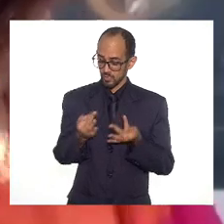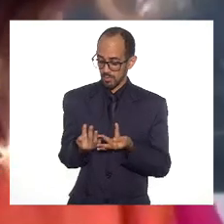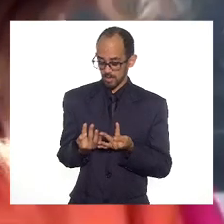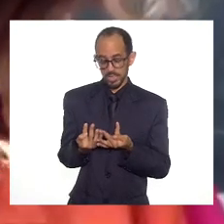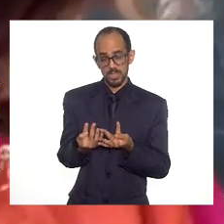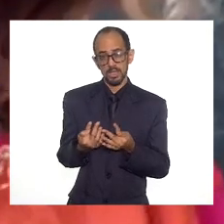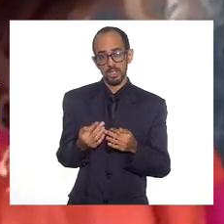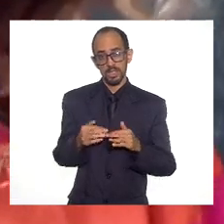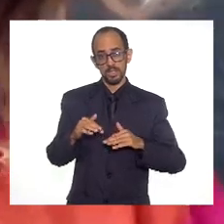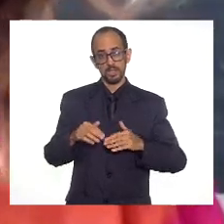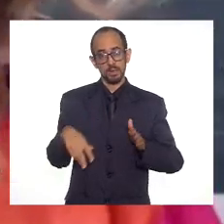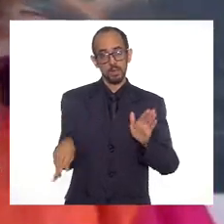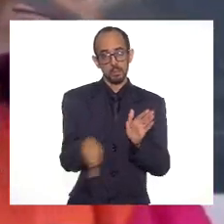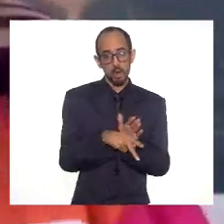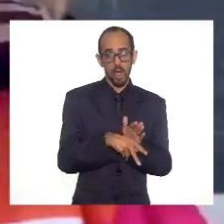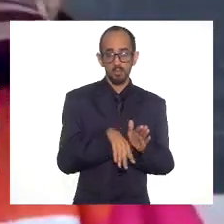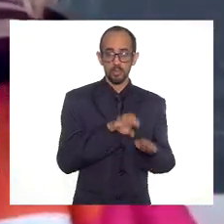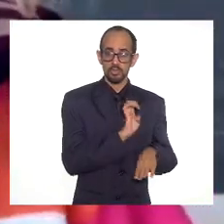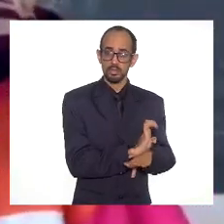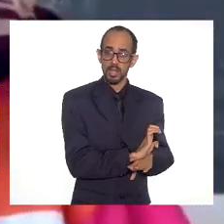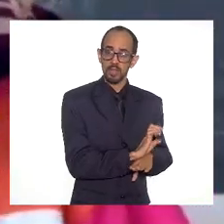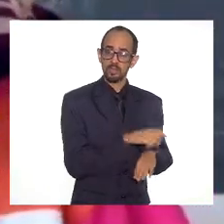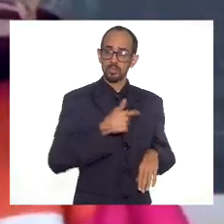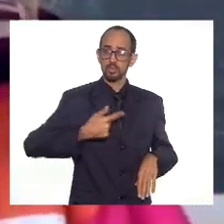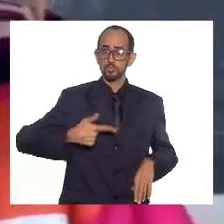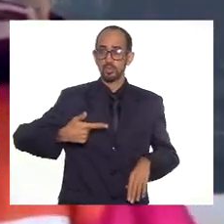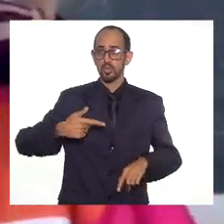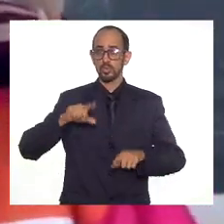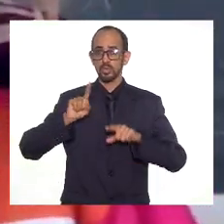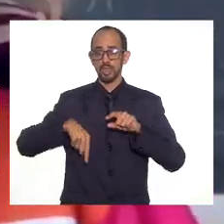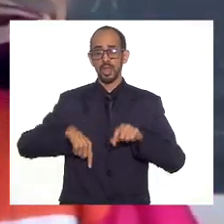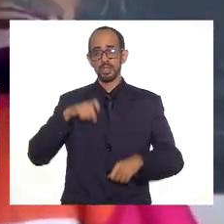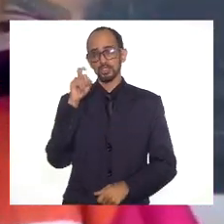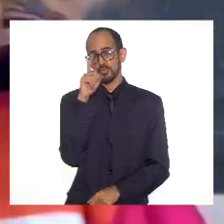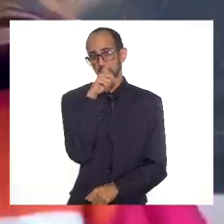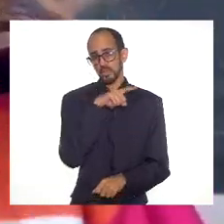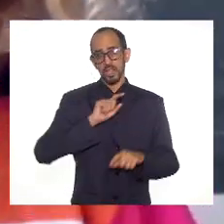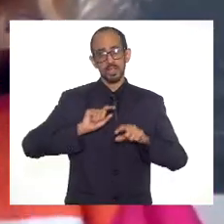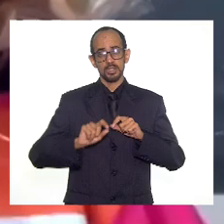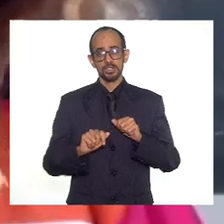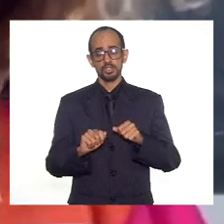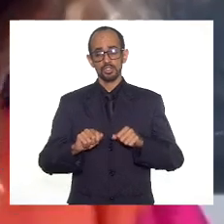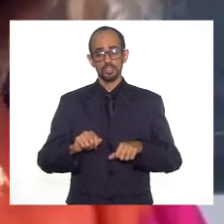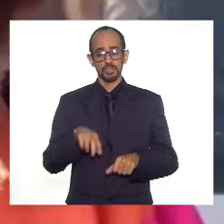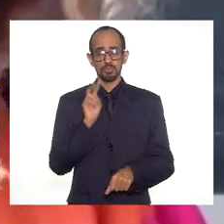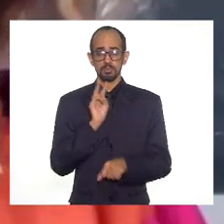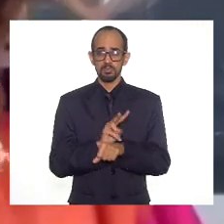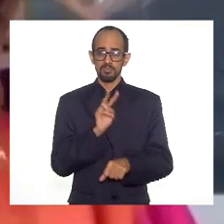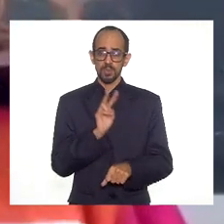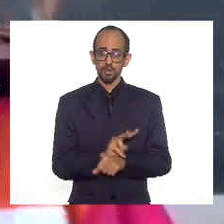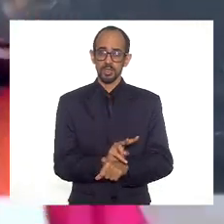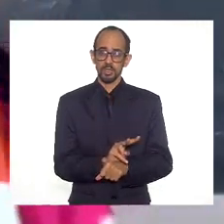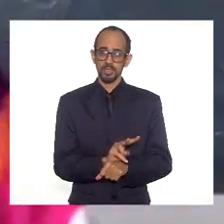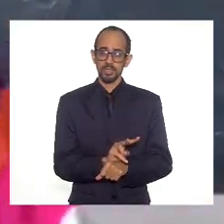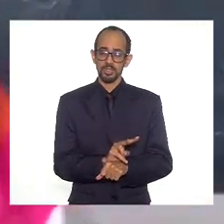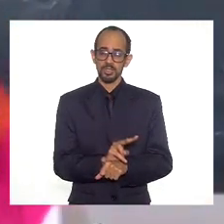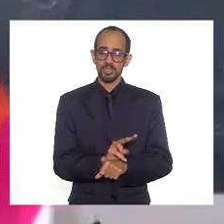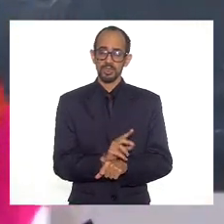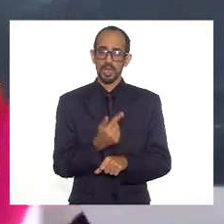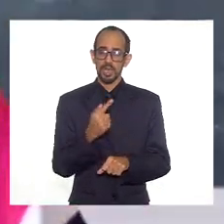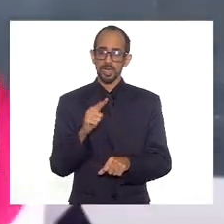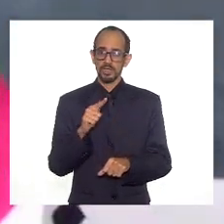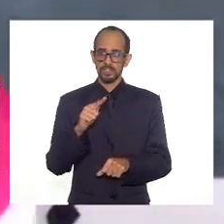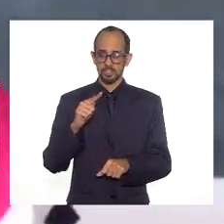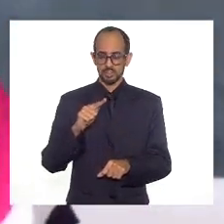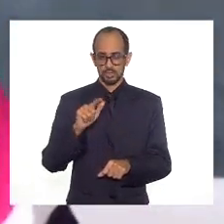próprio Estado. E o segundo, né, é a dificuldade de defender a garantia dos direitos dessas